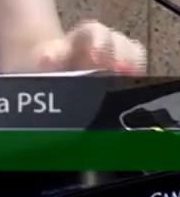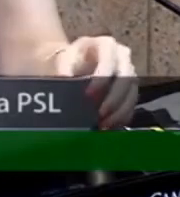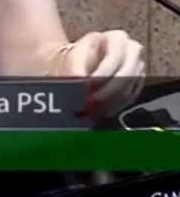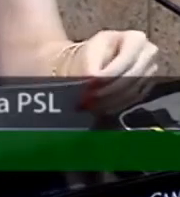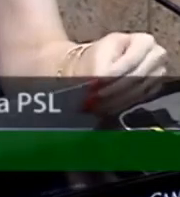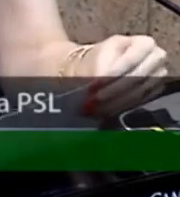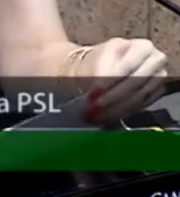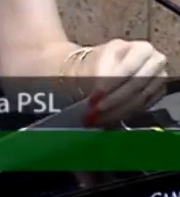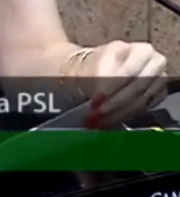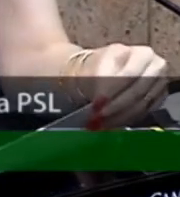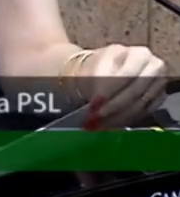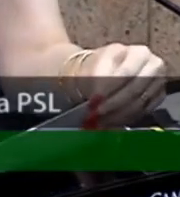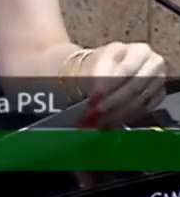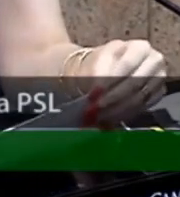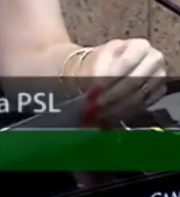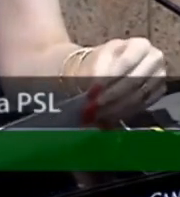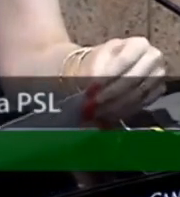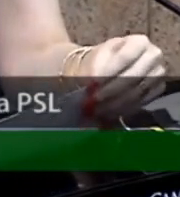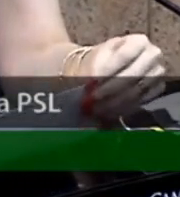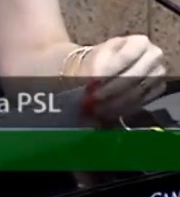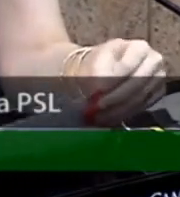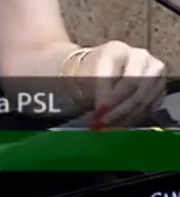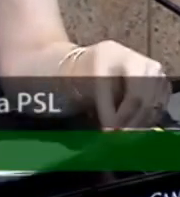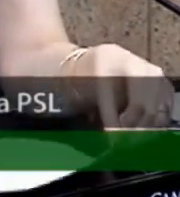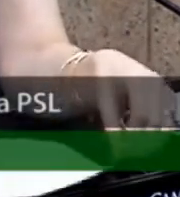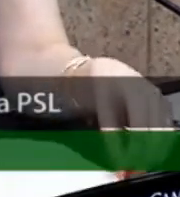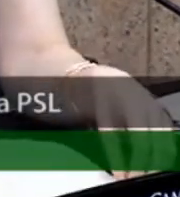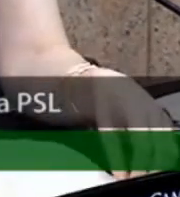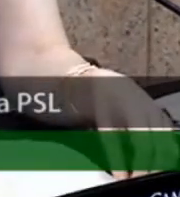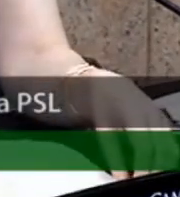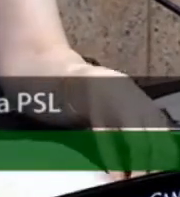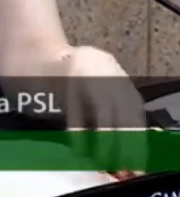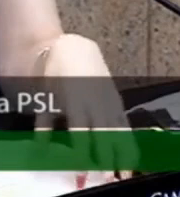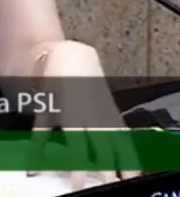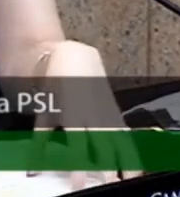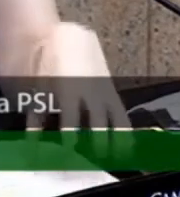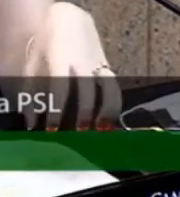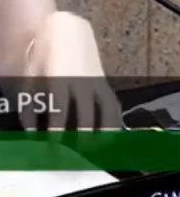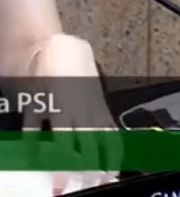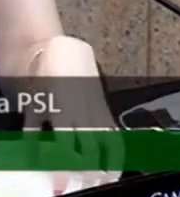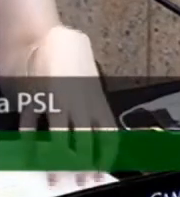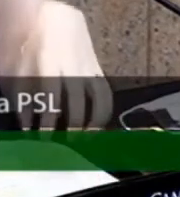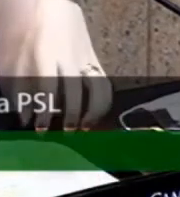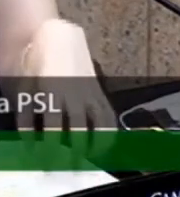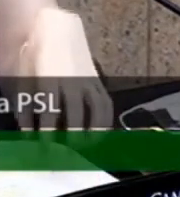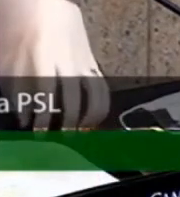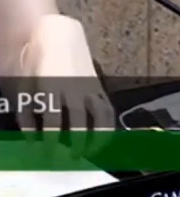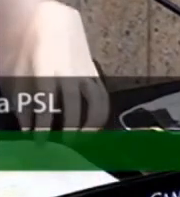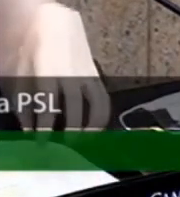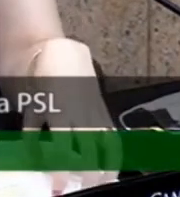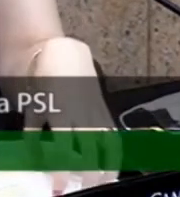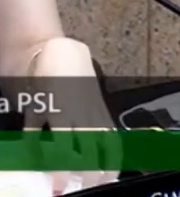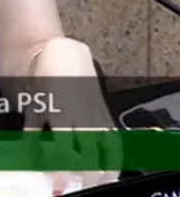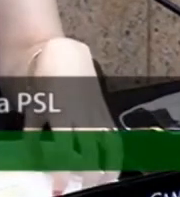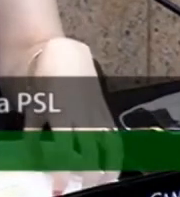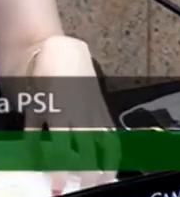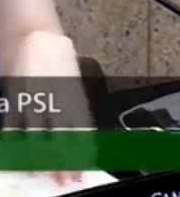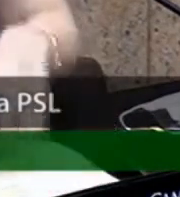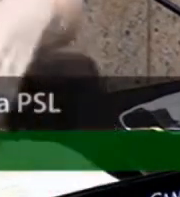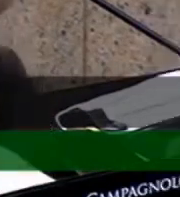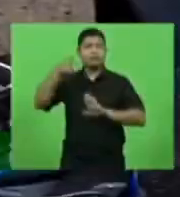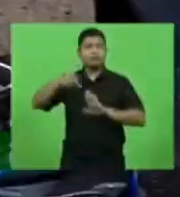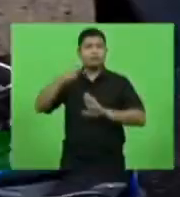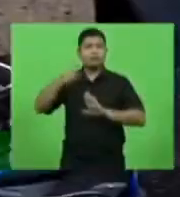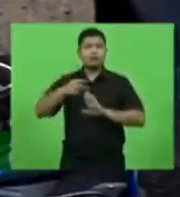escola brasileira já está adotando essa transformação na linguagem e esta é uma pauta feminista e LGBT.